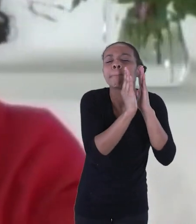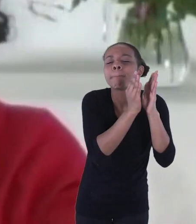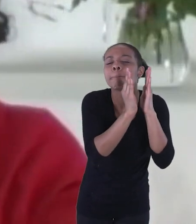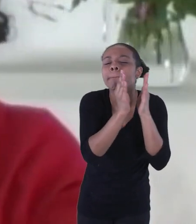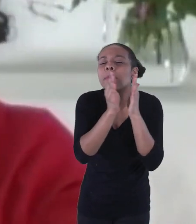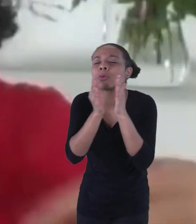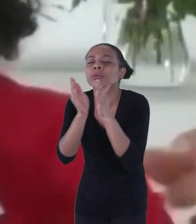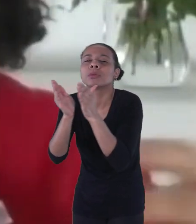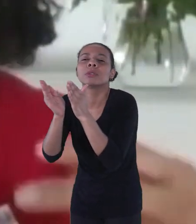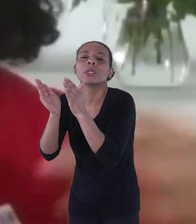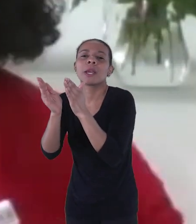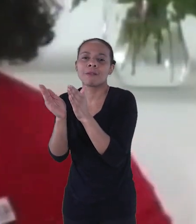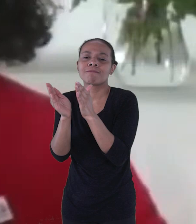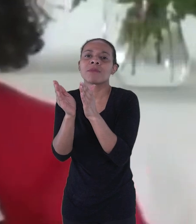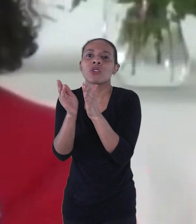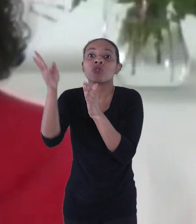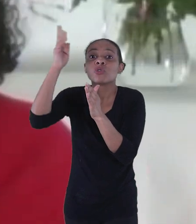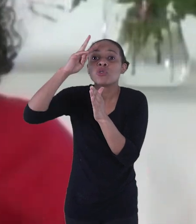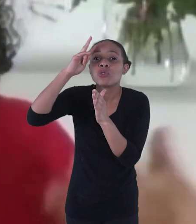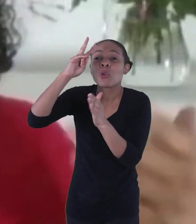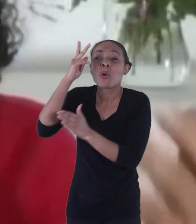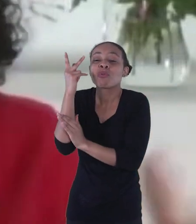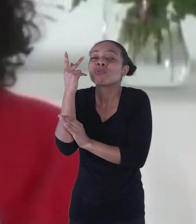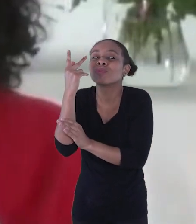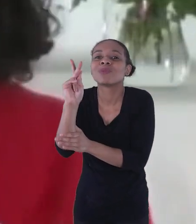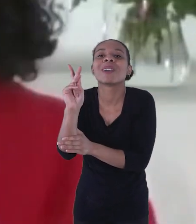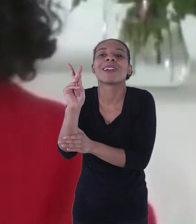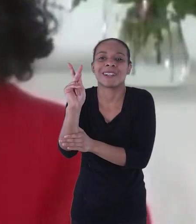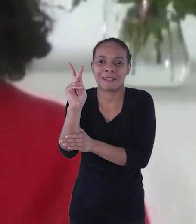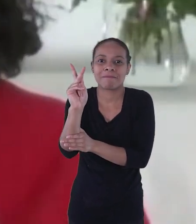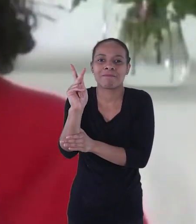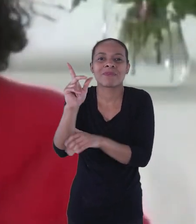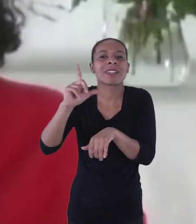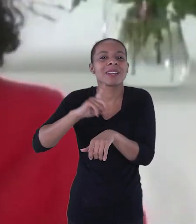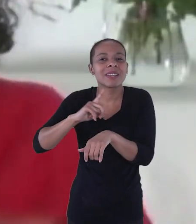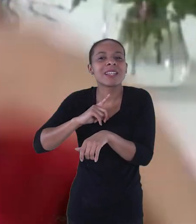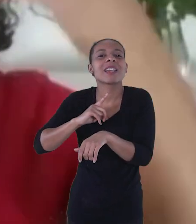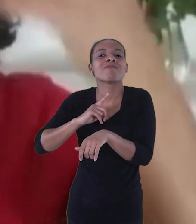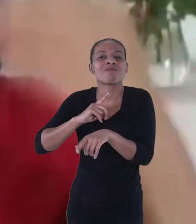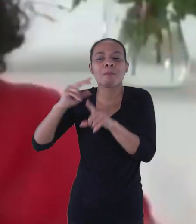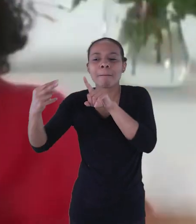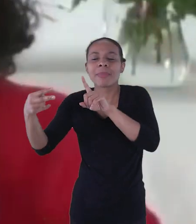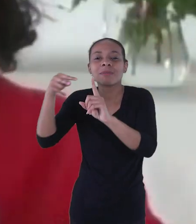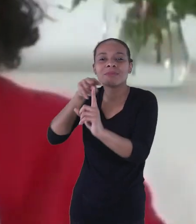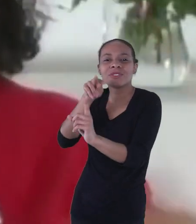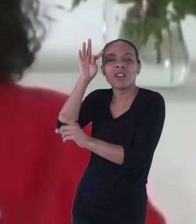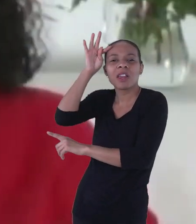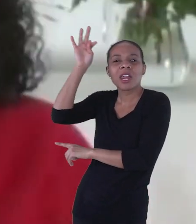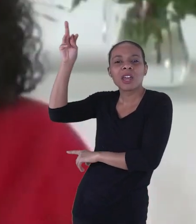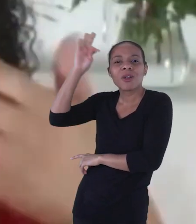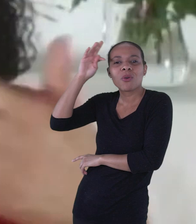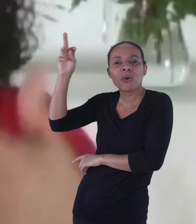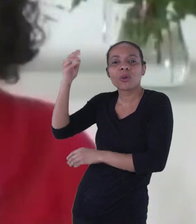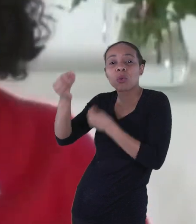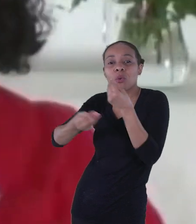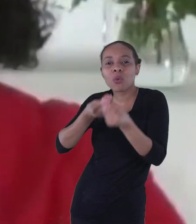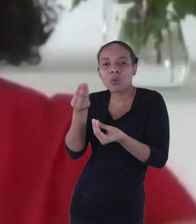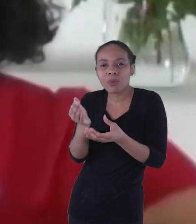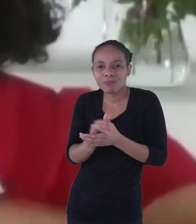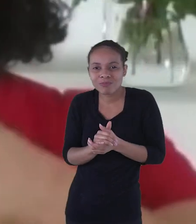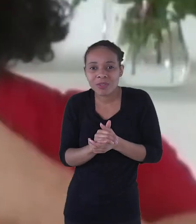chamaria de histórico da vida de Carolina, ela faz sobre um olhar teórico. E ela mostra essa